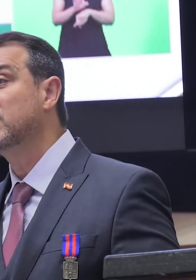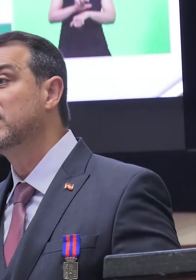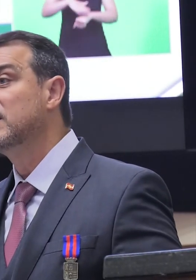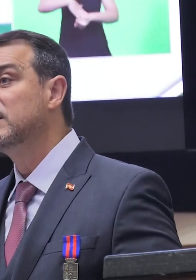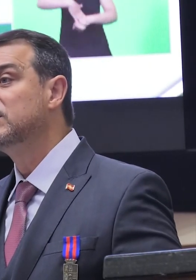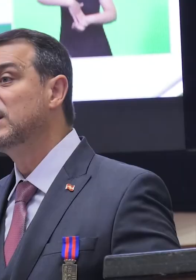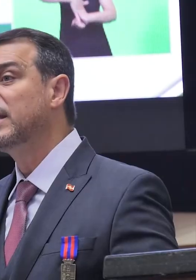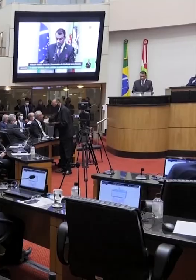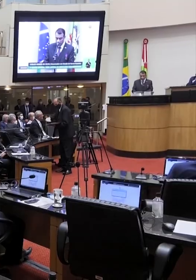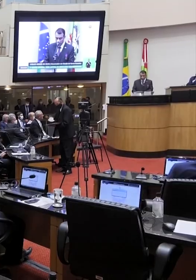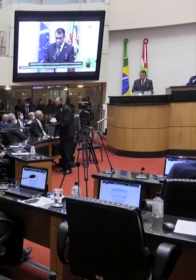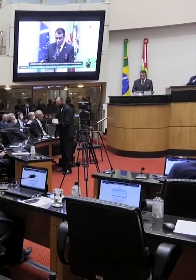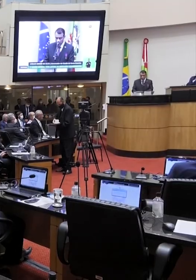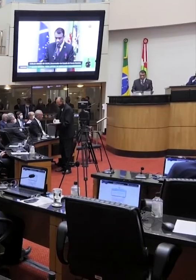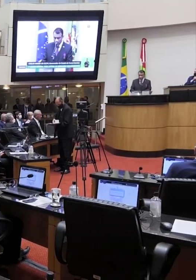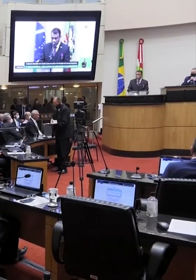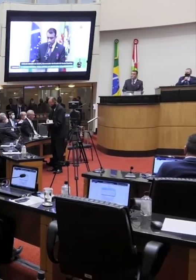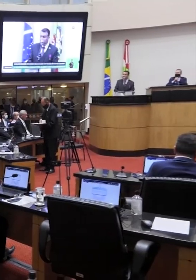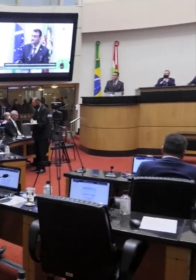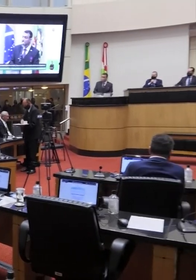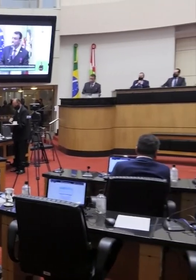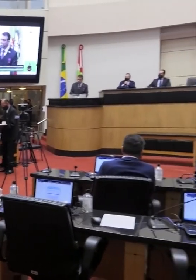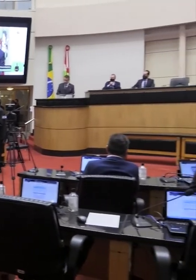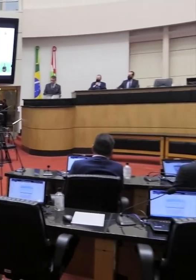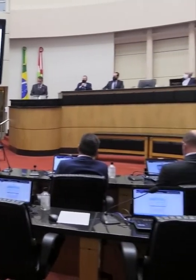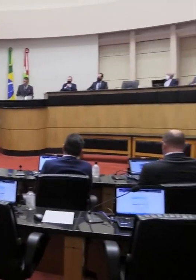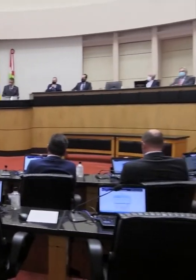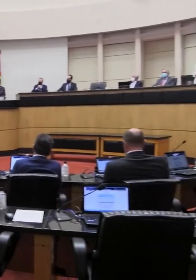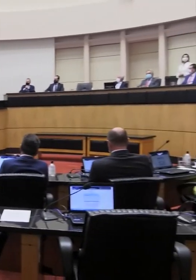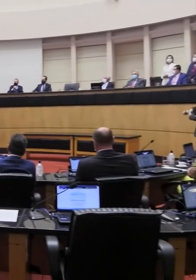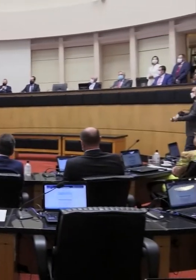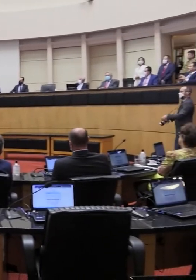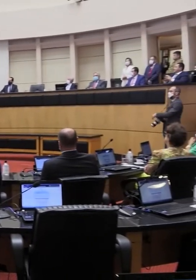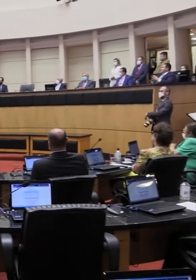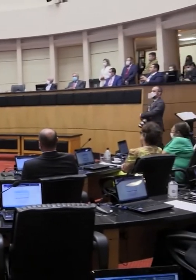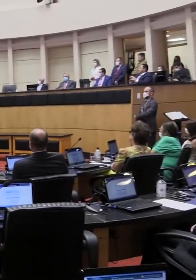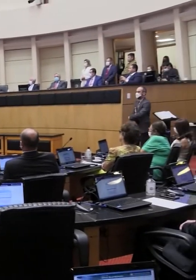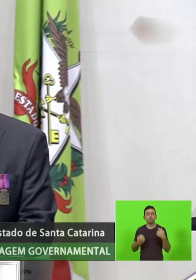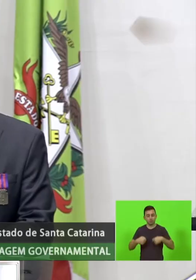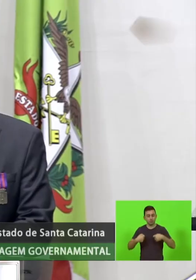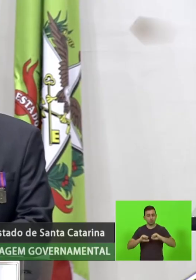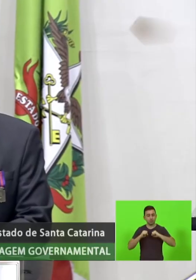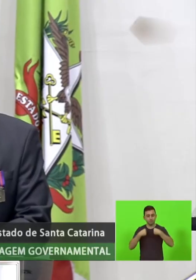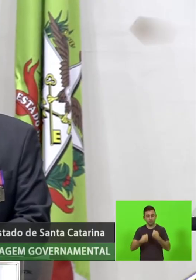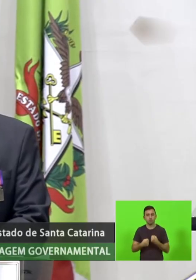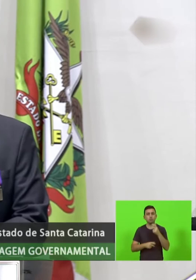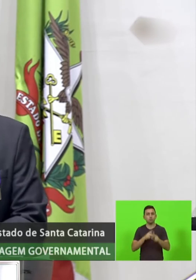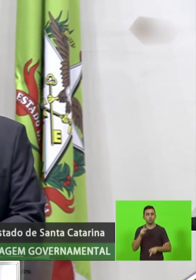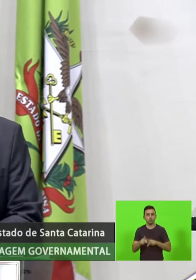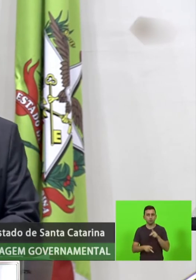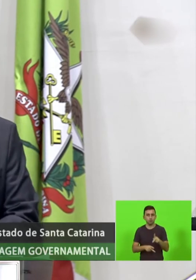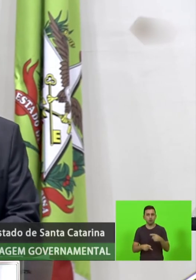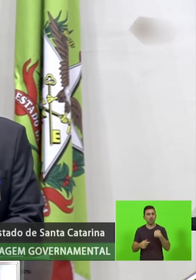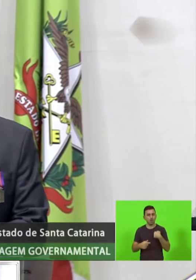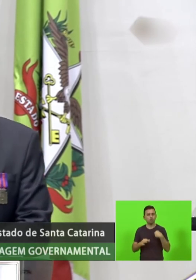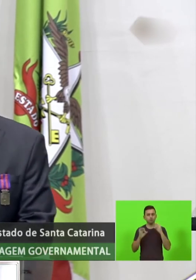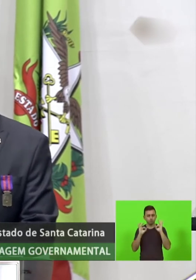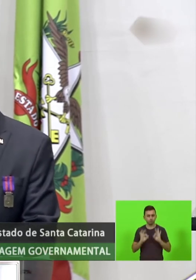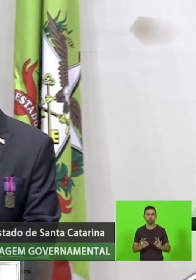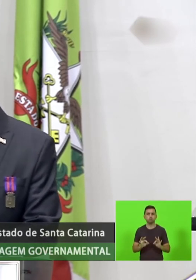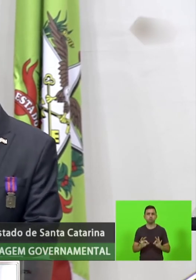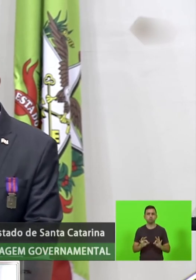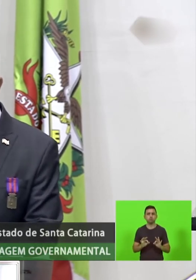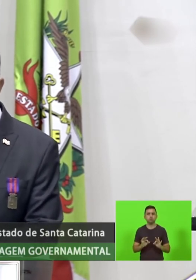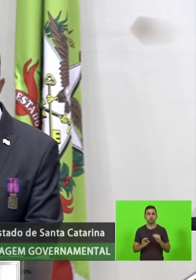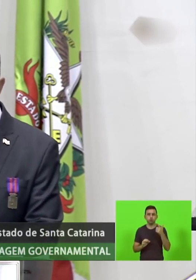do estado para melhorias em rodovias federais localizadas em território Catarinense e volto